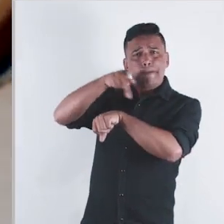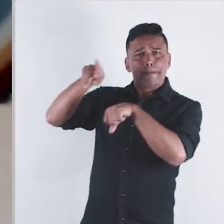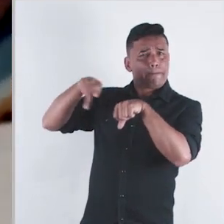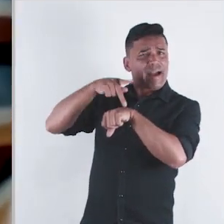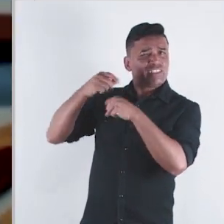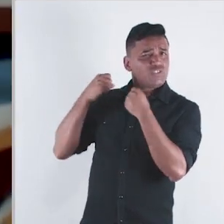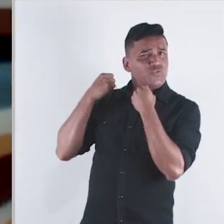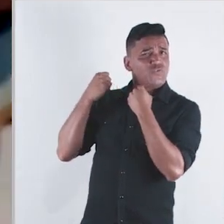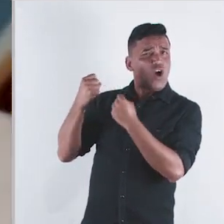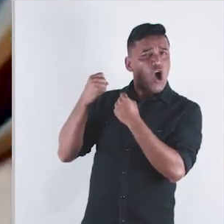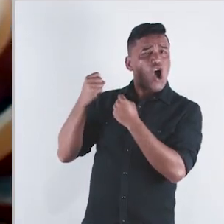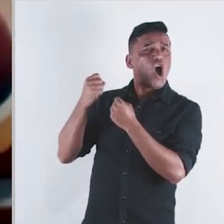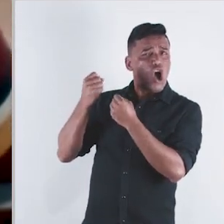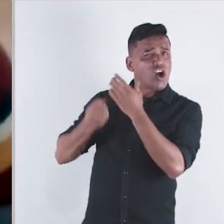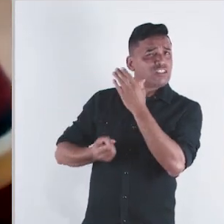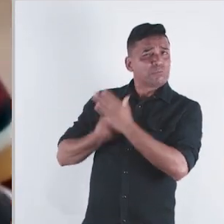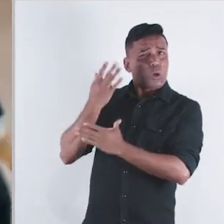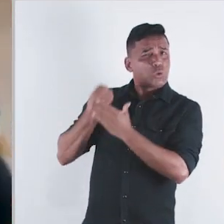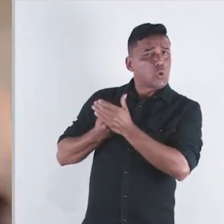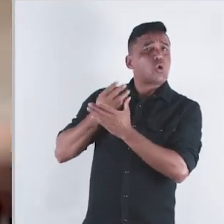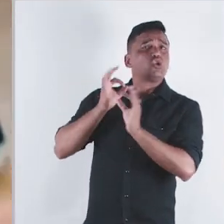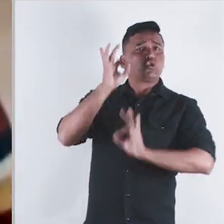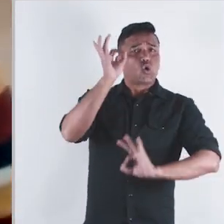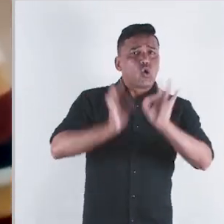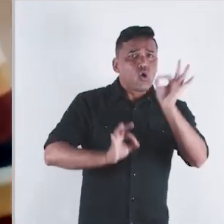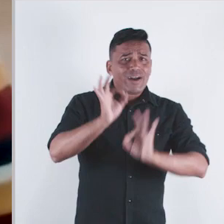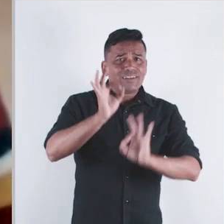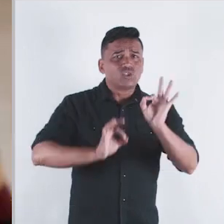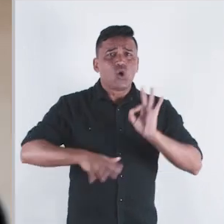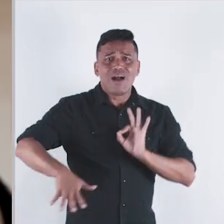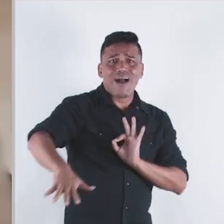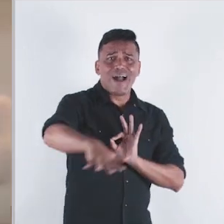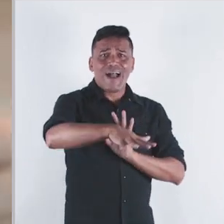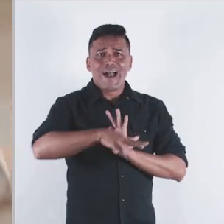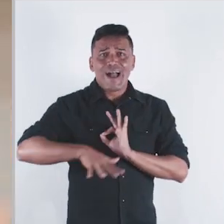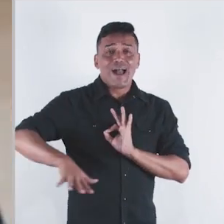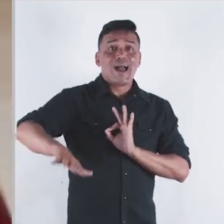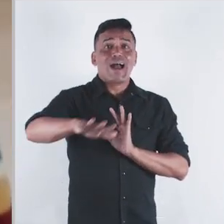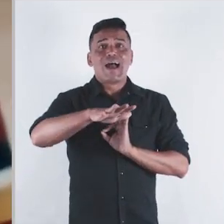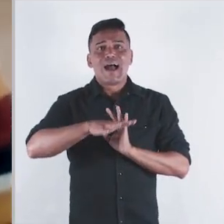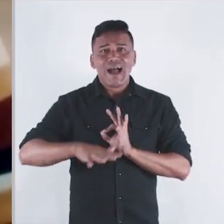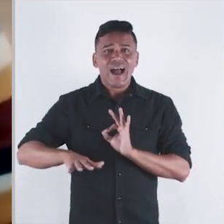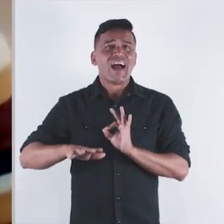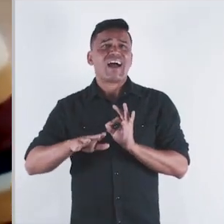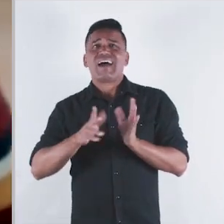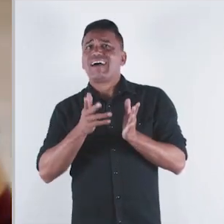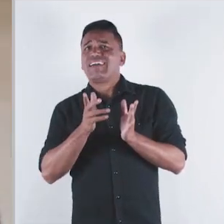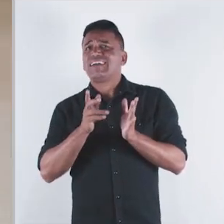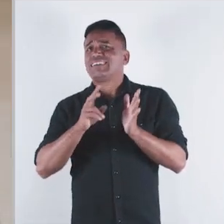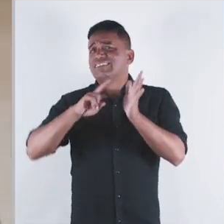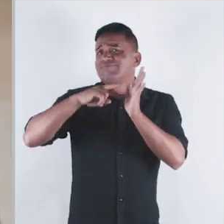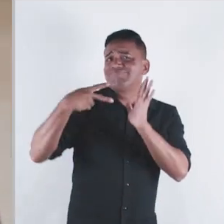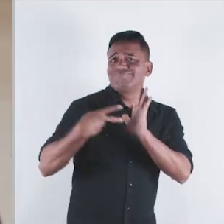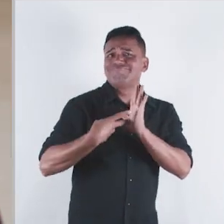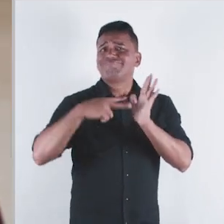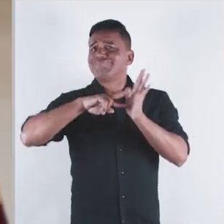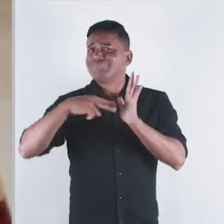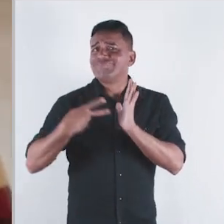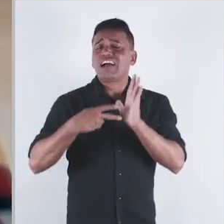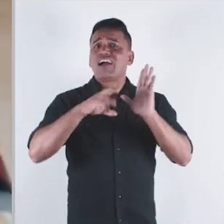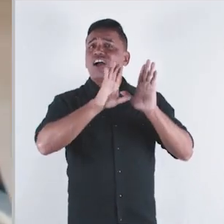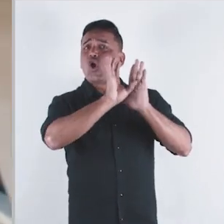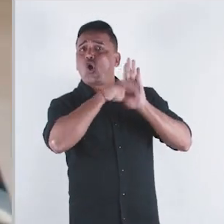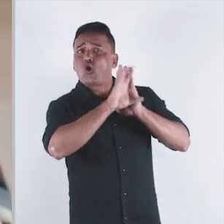de certa maneira, organizou o campo, organizou as terminologias, organizou o próprio conceito de